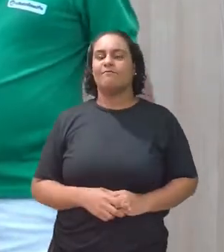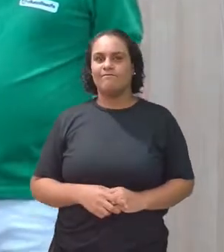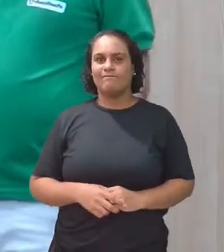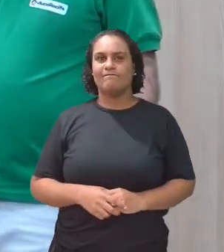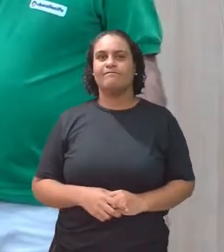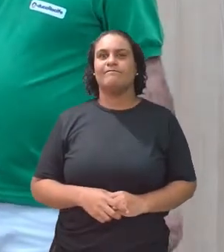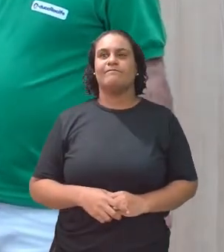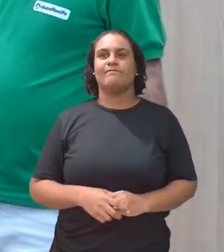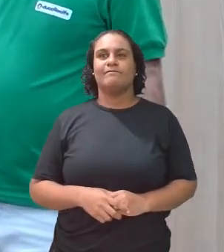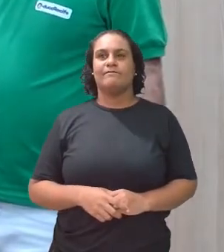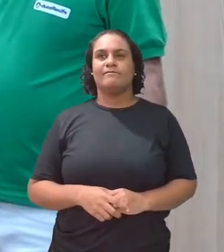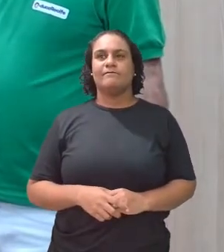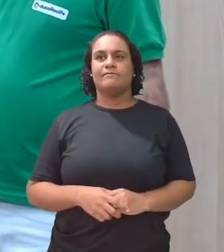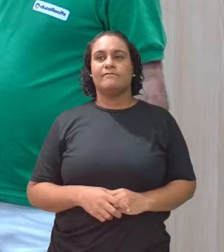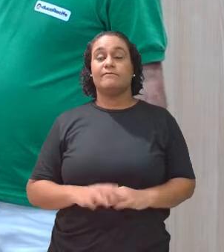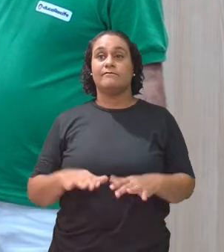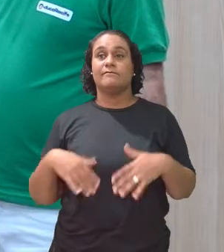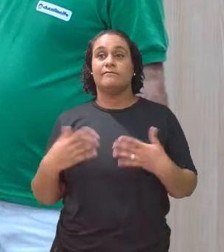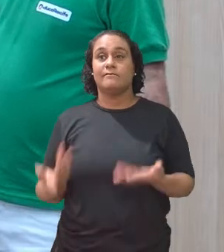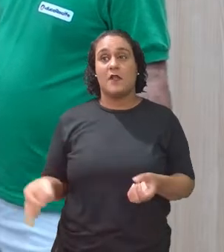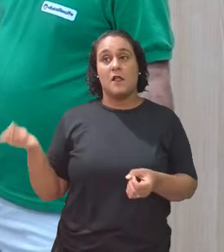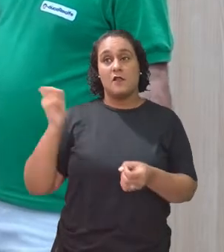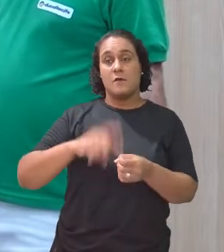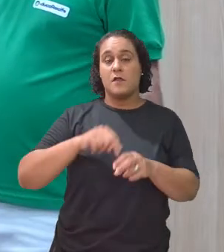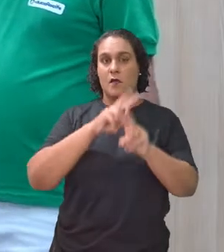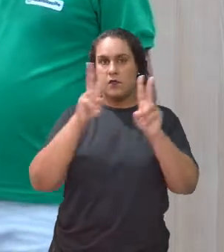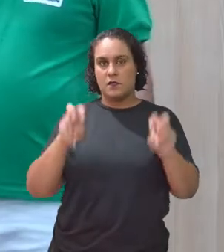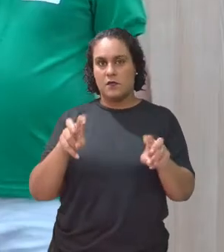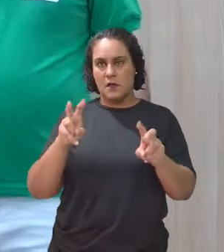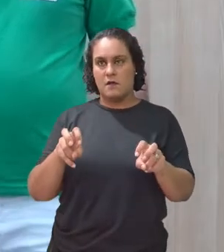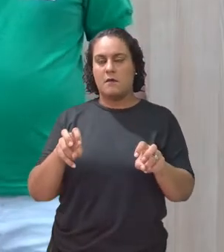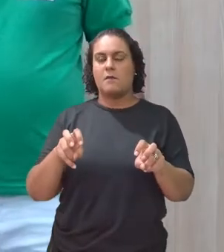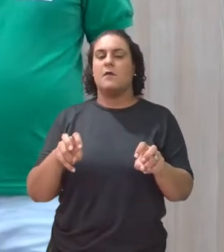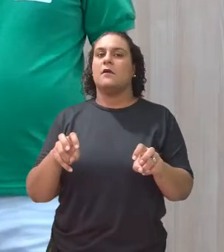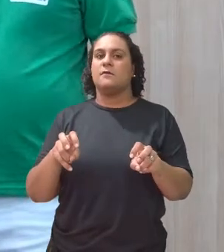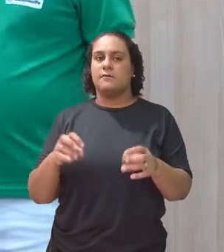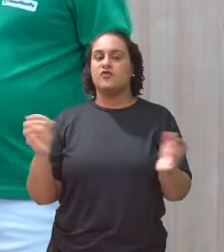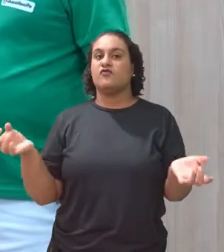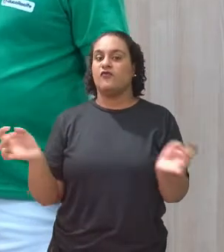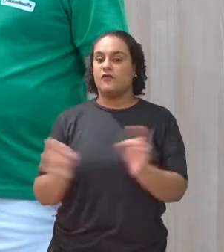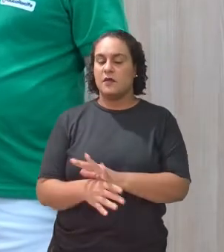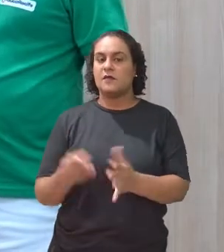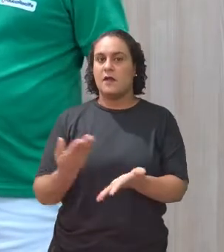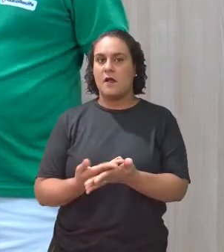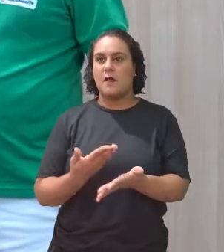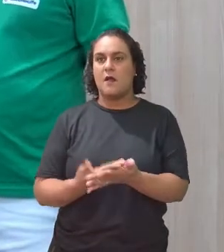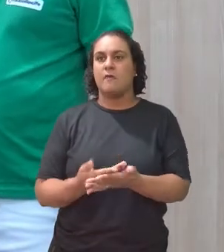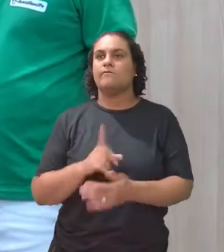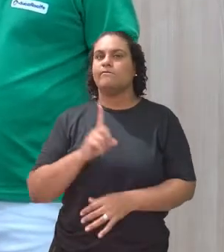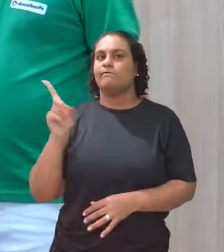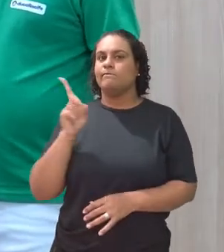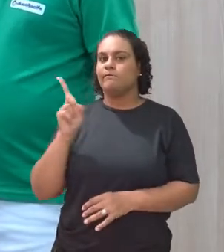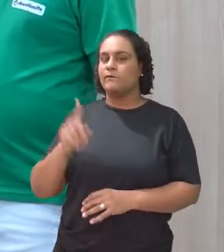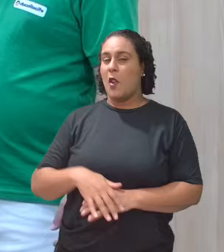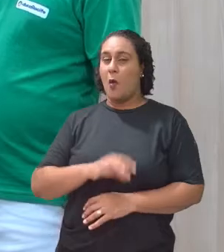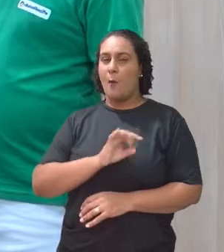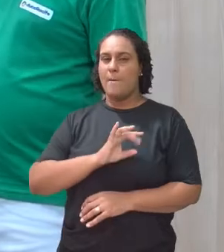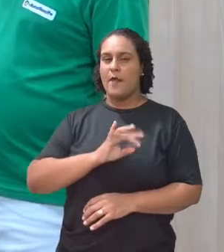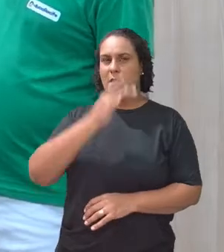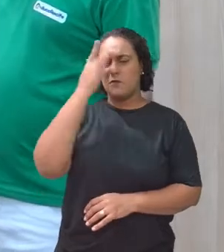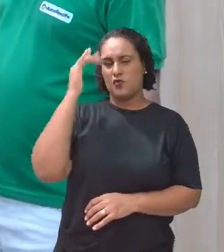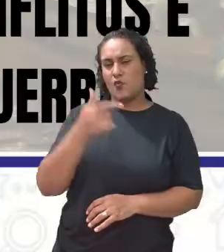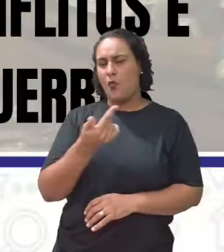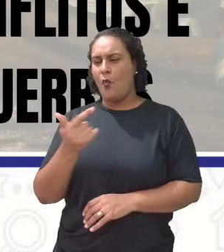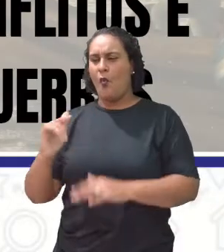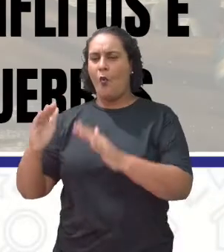também. Então, retomando aqui uma questão importante para a gente finalizar, a questão da xenofobia. A